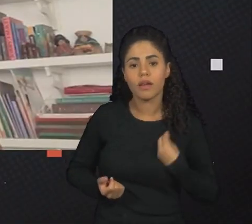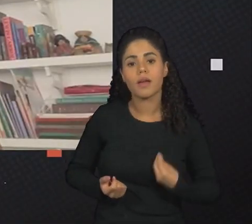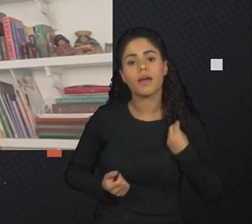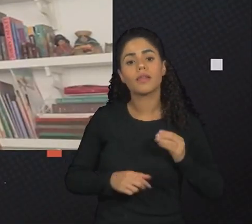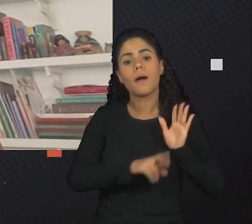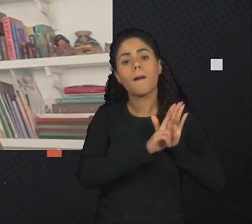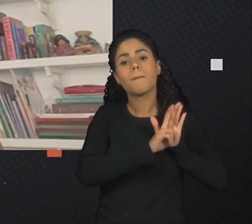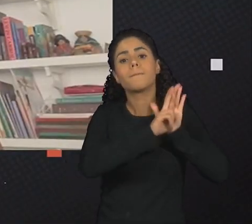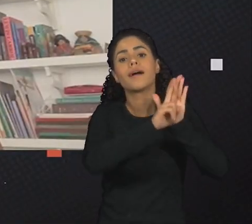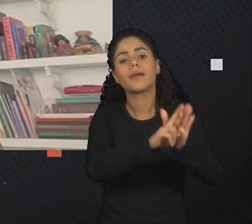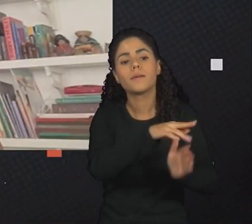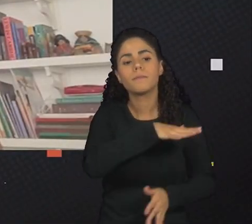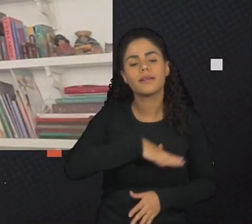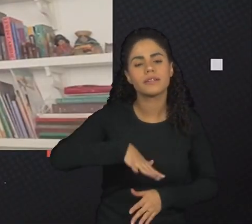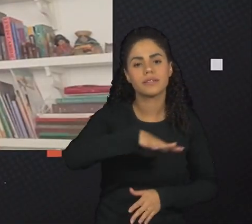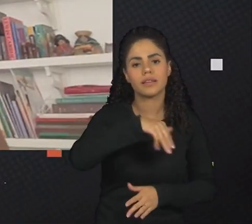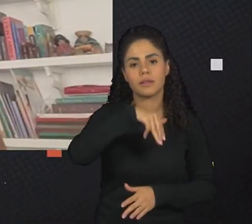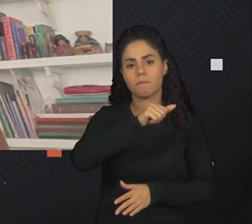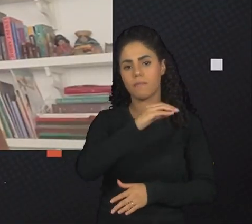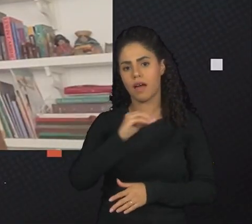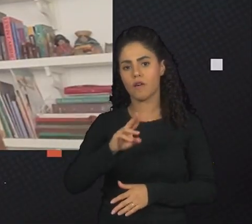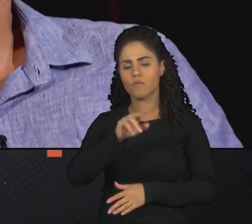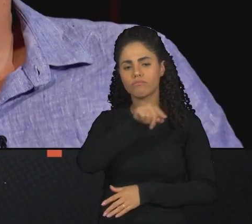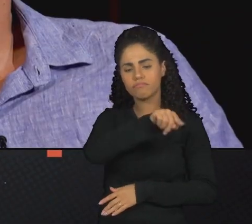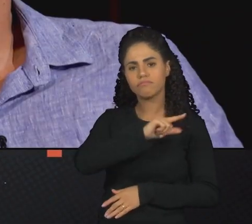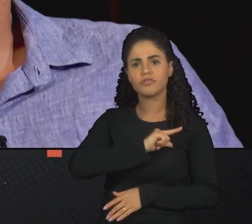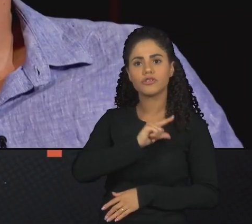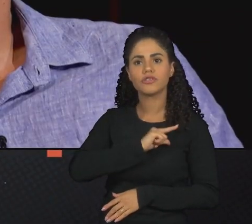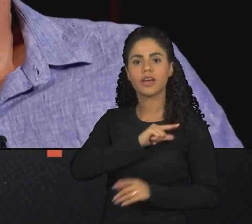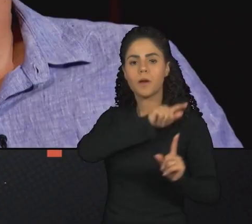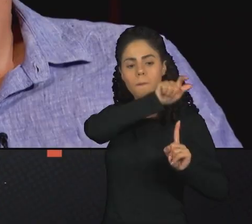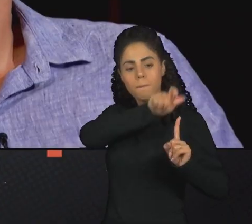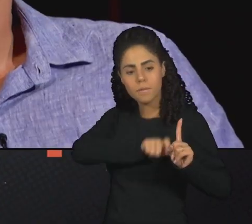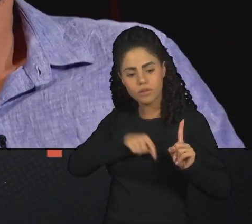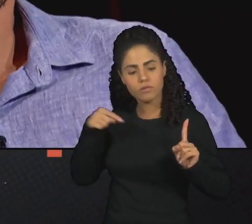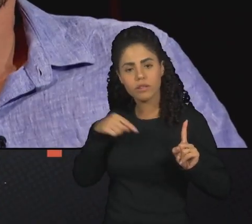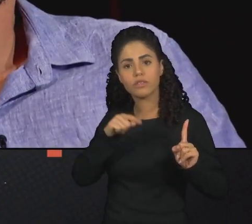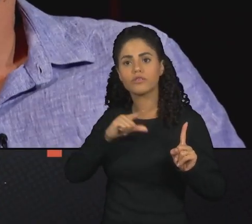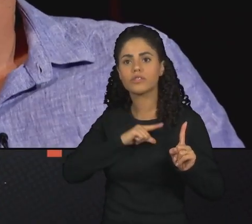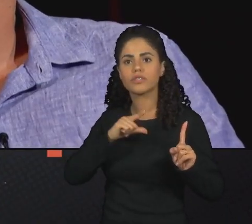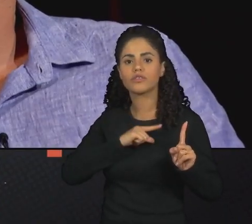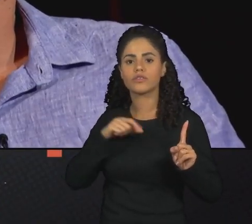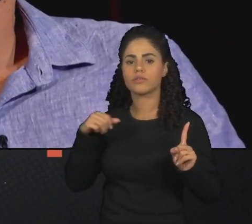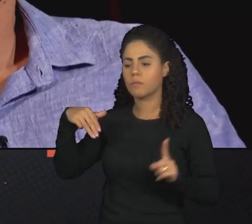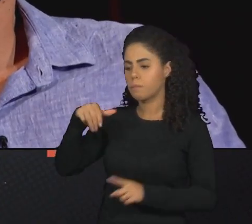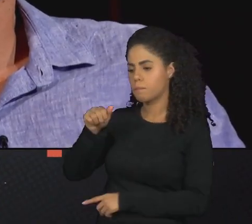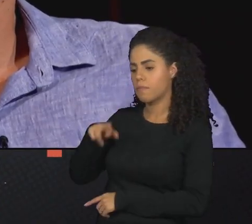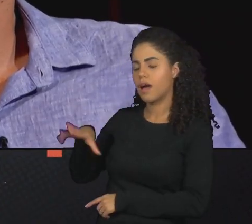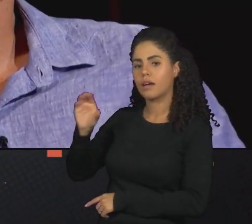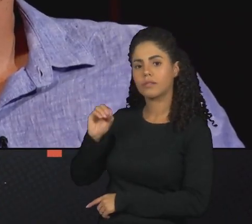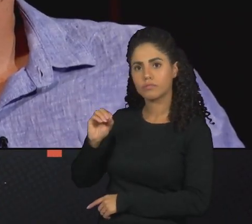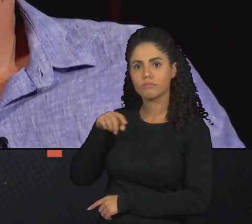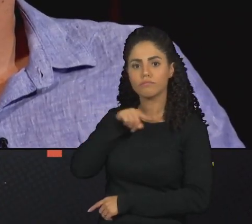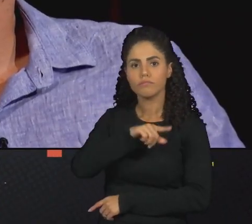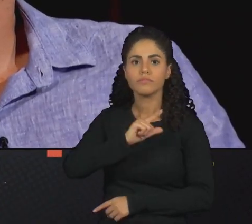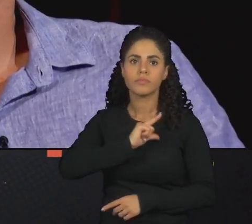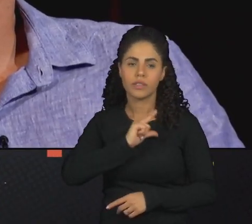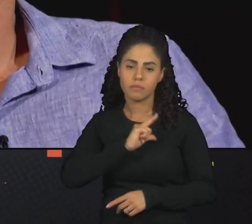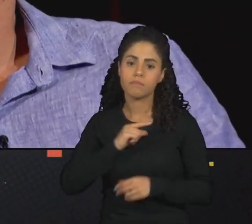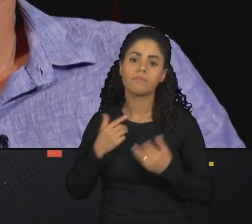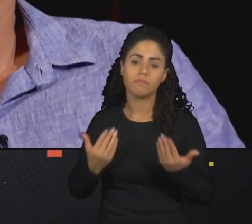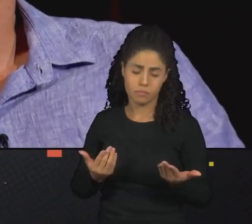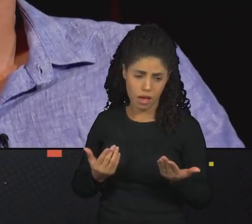o Macu, uma referência explícita a um personagem do Mário de Andrade, que é o Macunaíma, né? O cara que